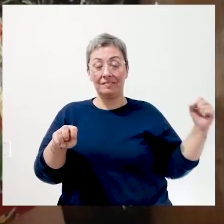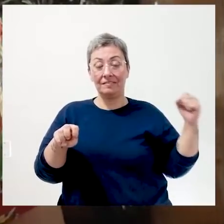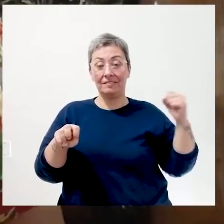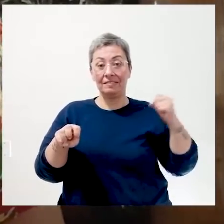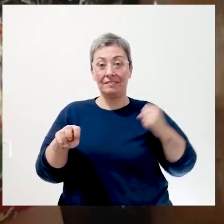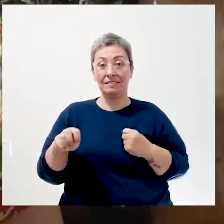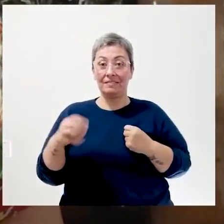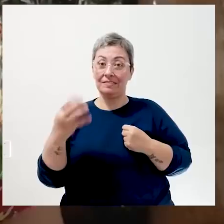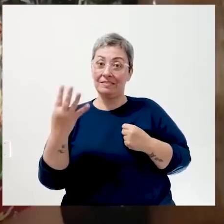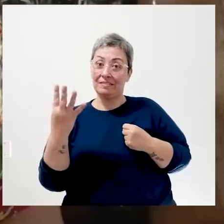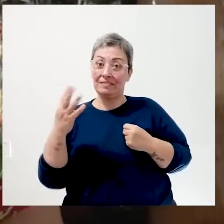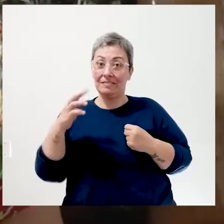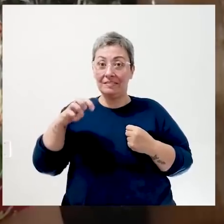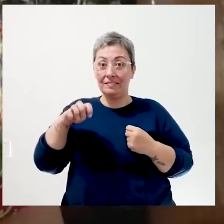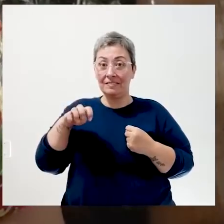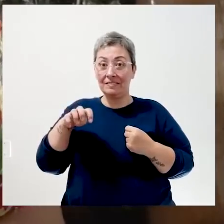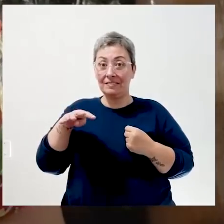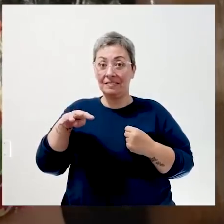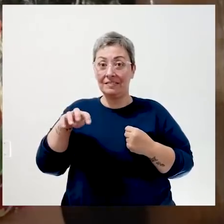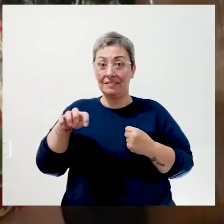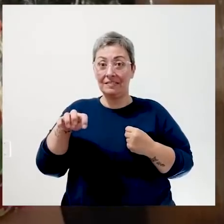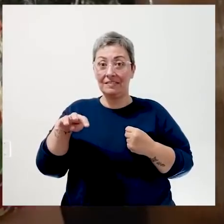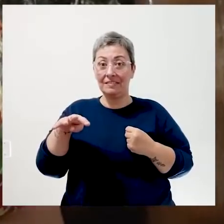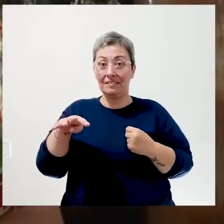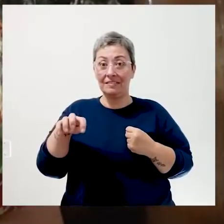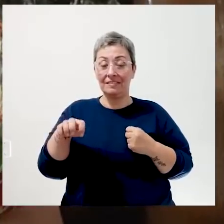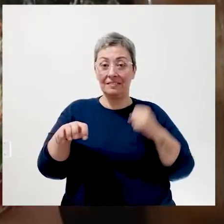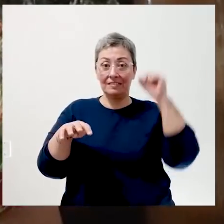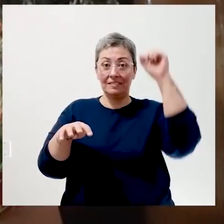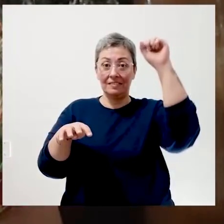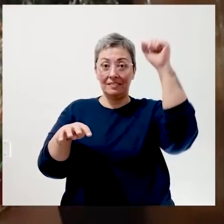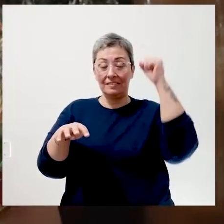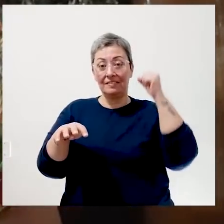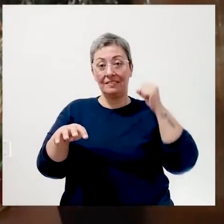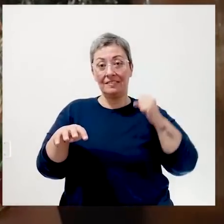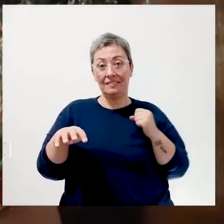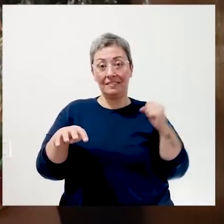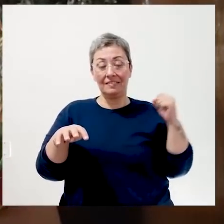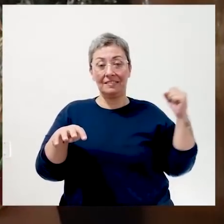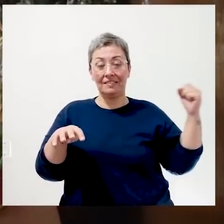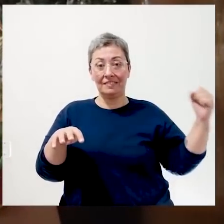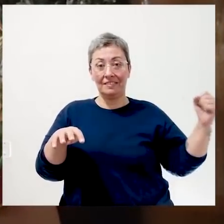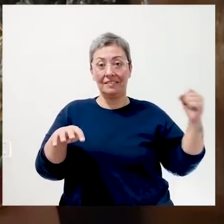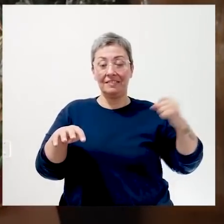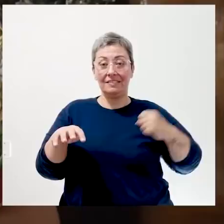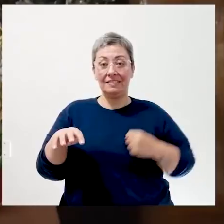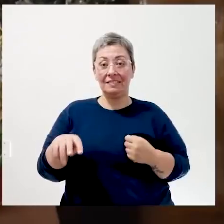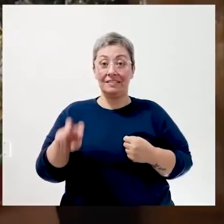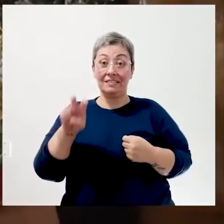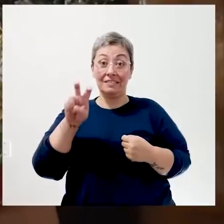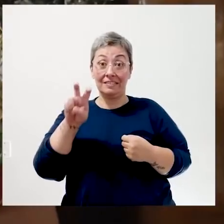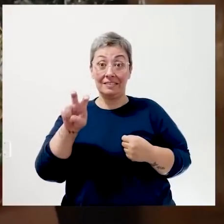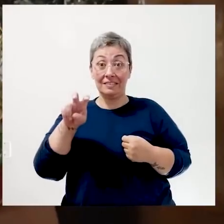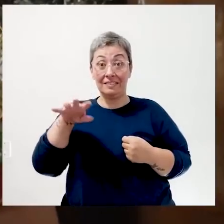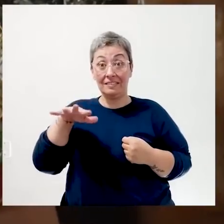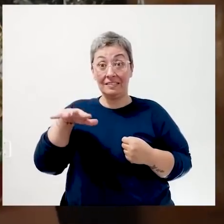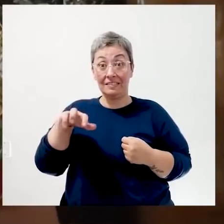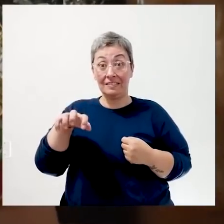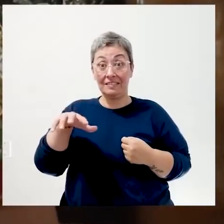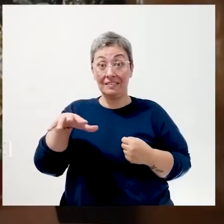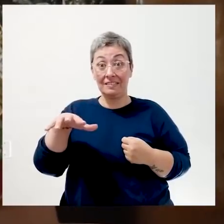fazendo ginastiquinha, quatro minhoquinhas fazendo